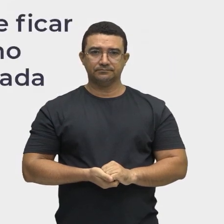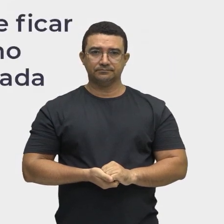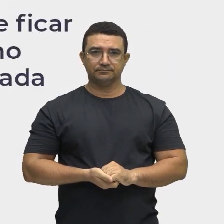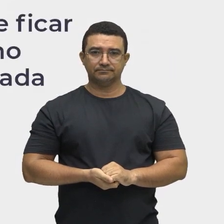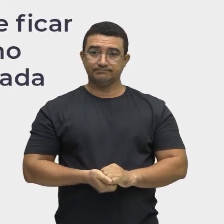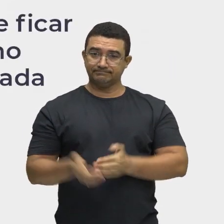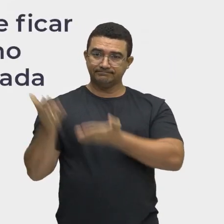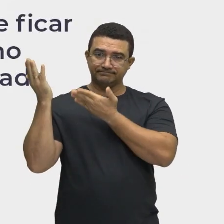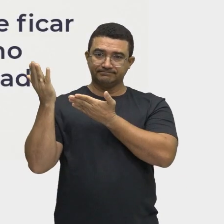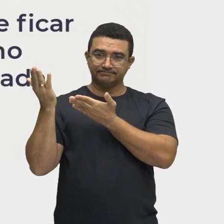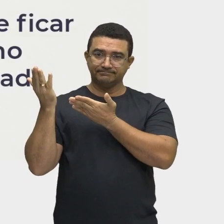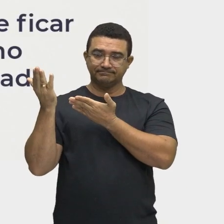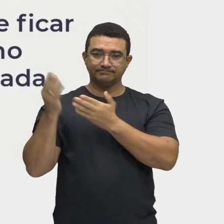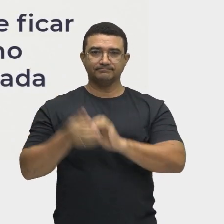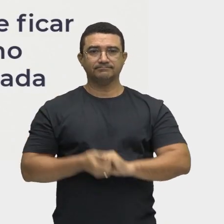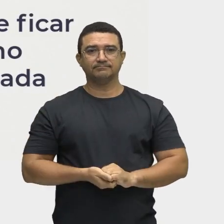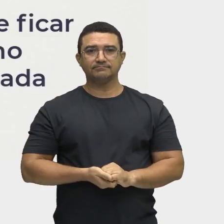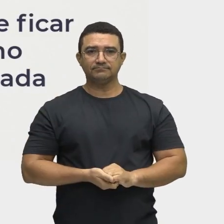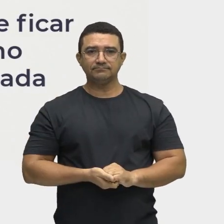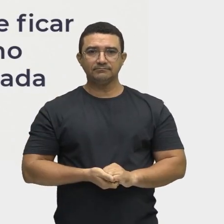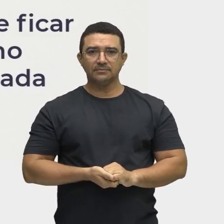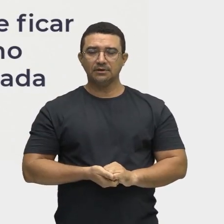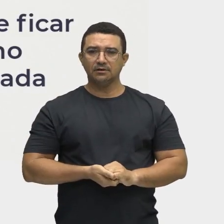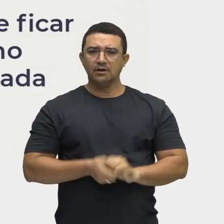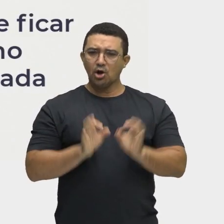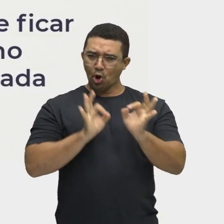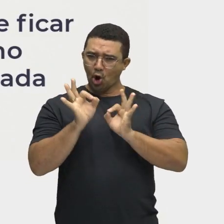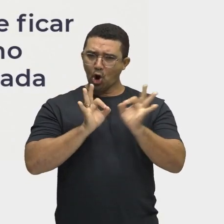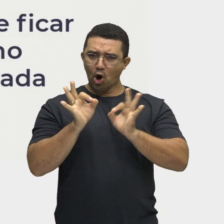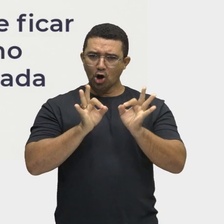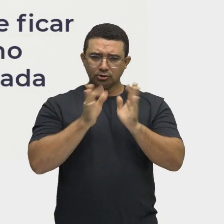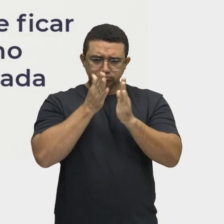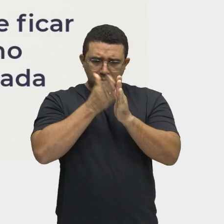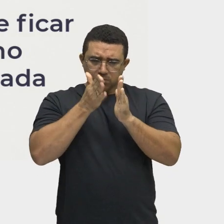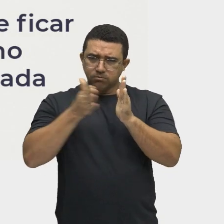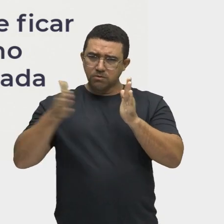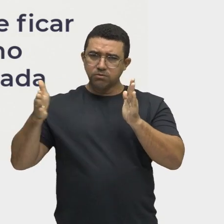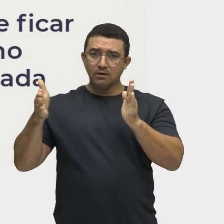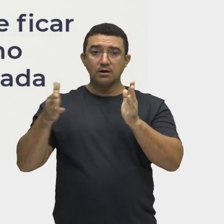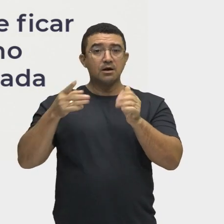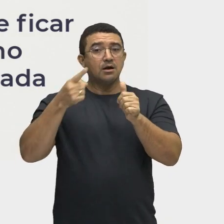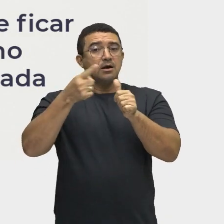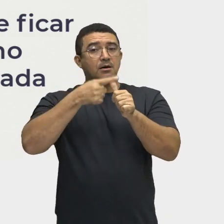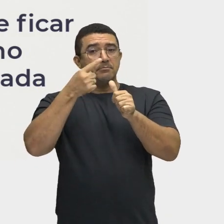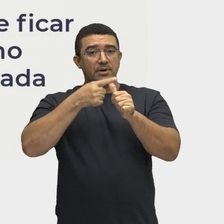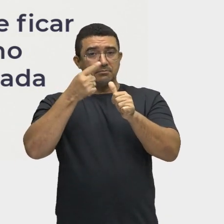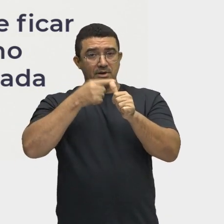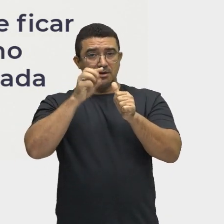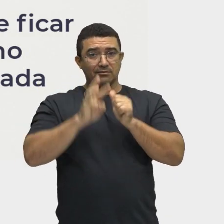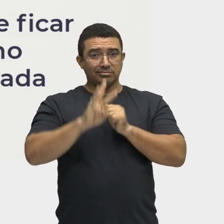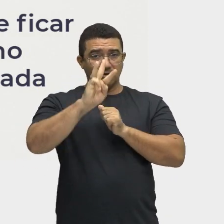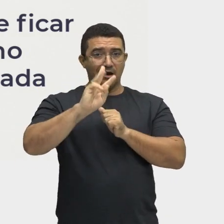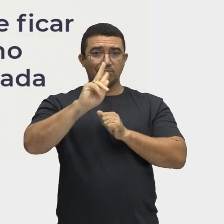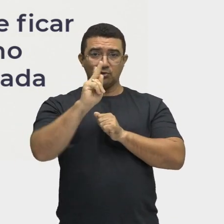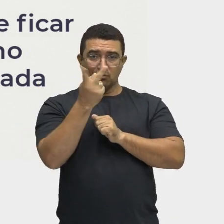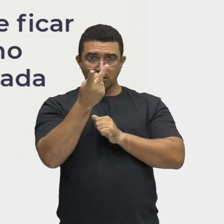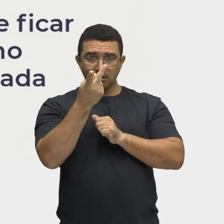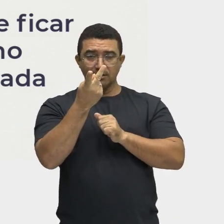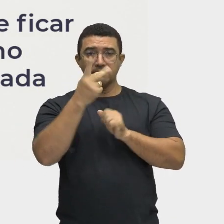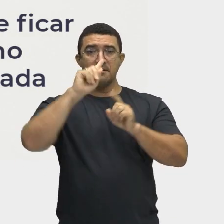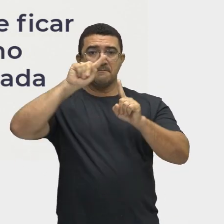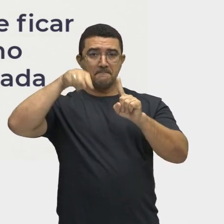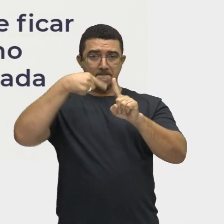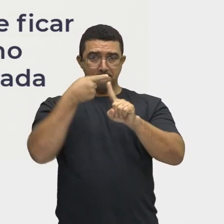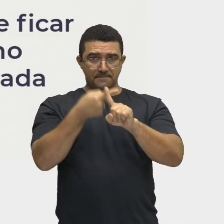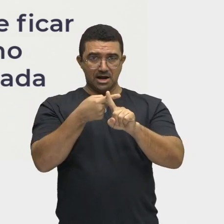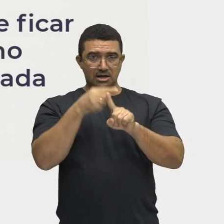Então, olha só, gente. Lembrando que a ordem é sempre, não é? Primeiro, double H, seguida de